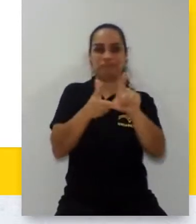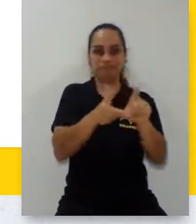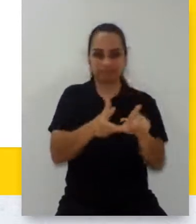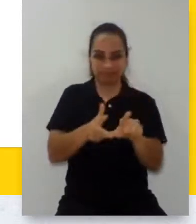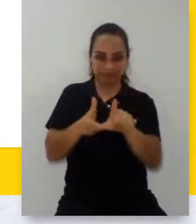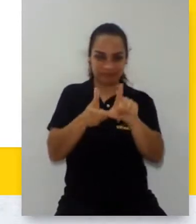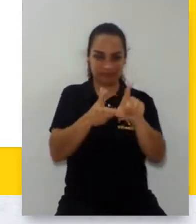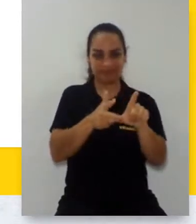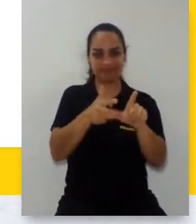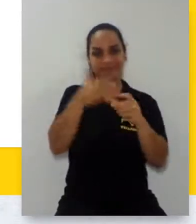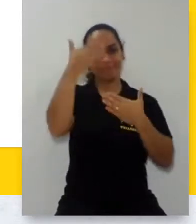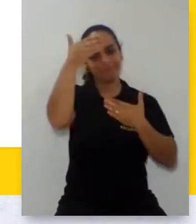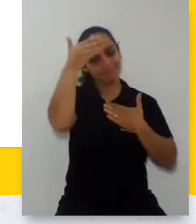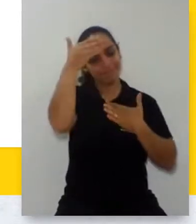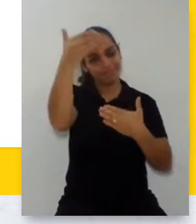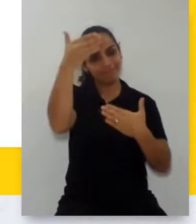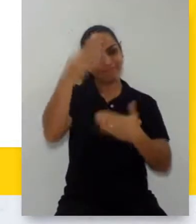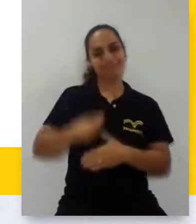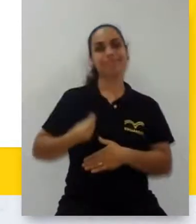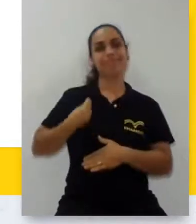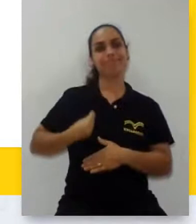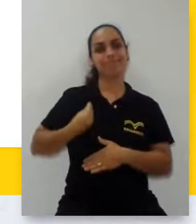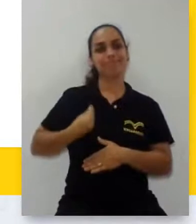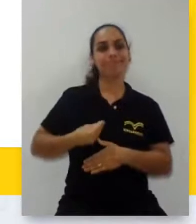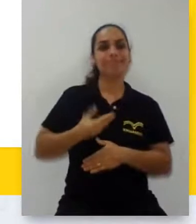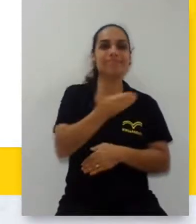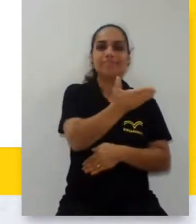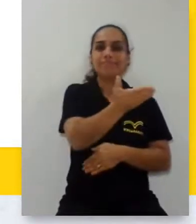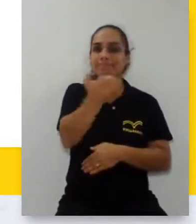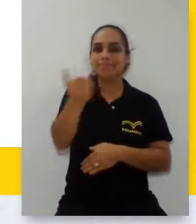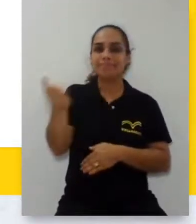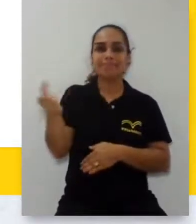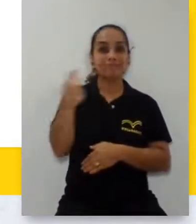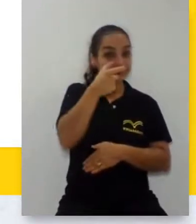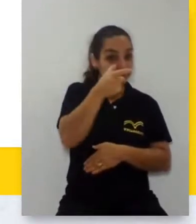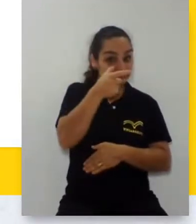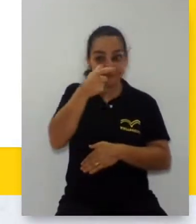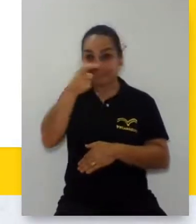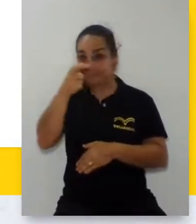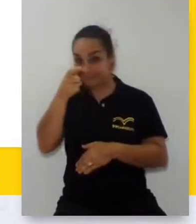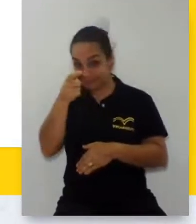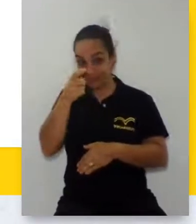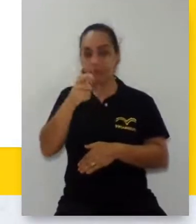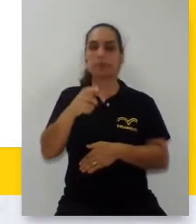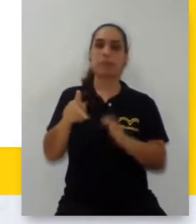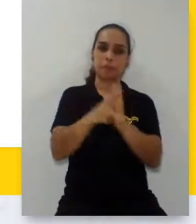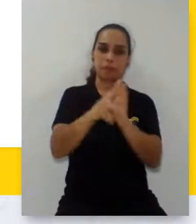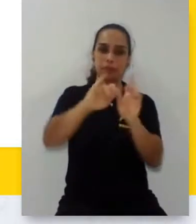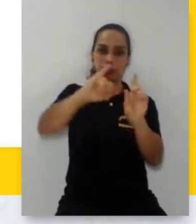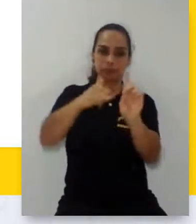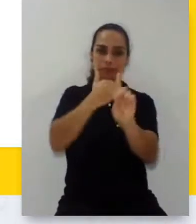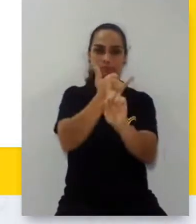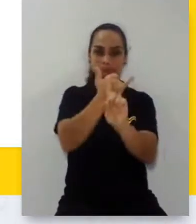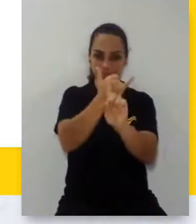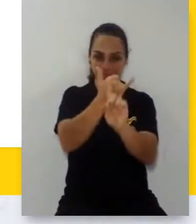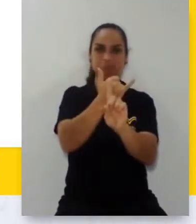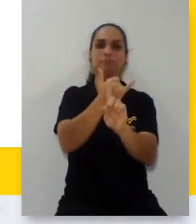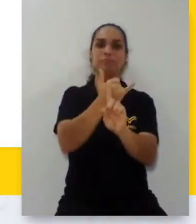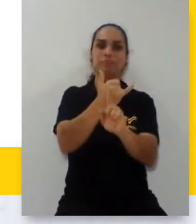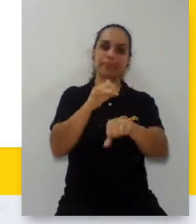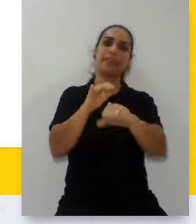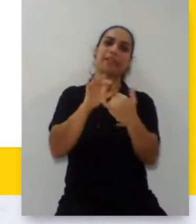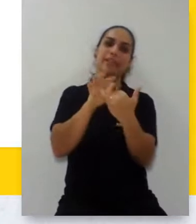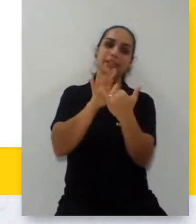vocês que estão aqui nos acompanhando no canal oficial da Uniaselv no YouTube. E vamos começar a nossa conversa.